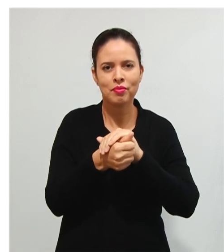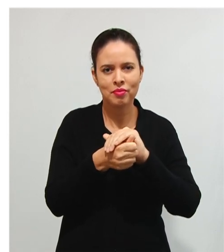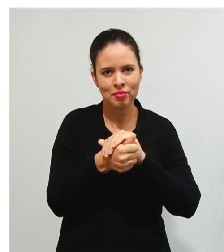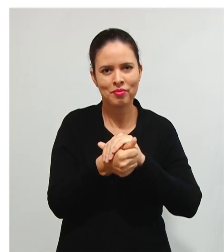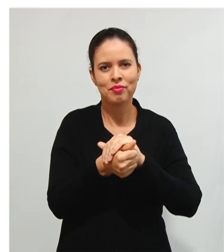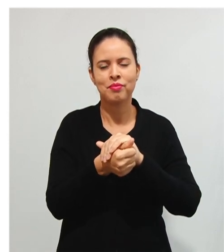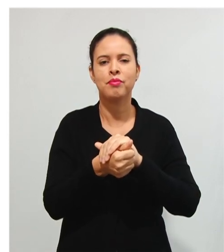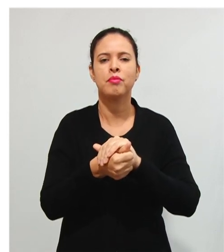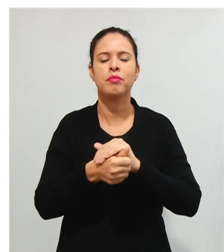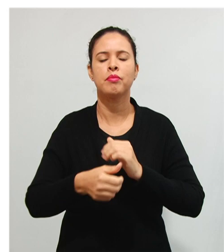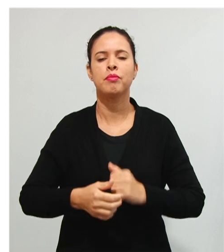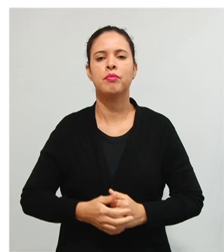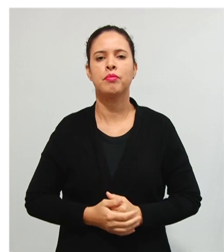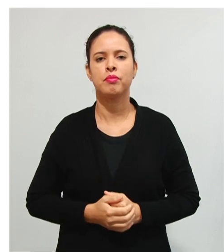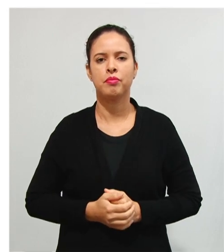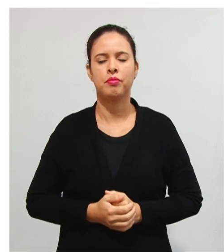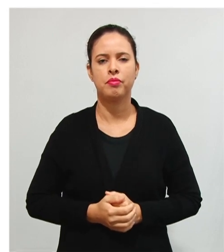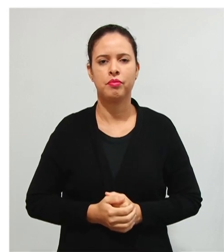Opa.